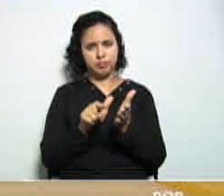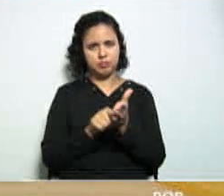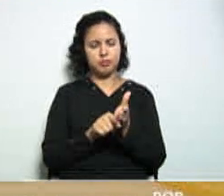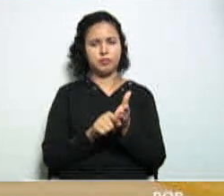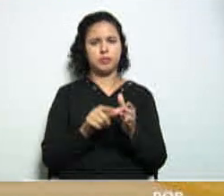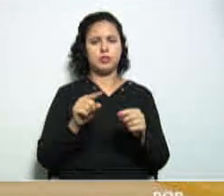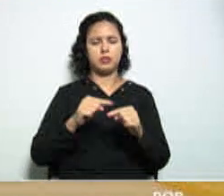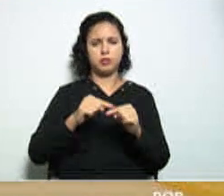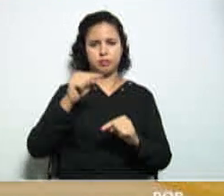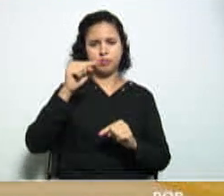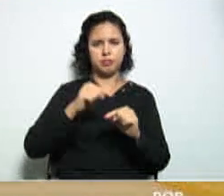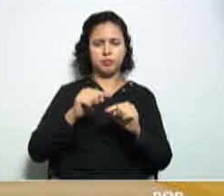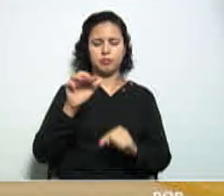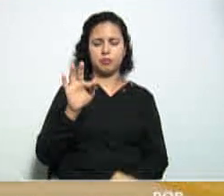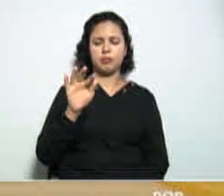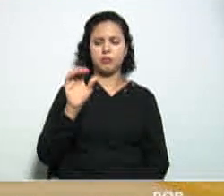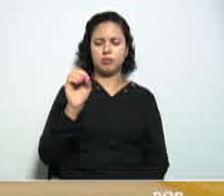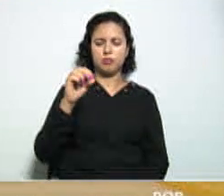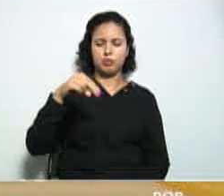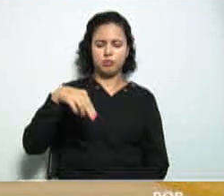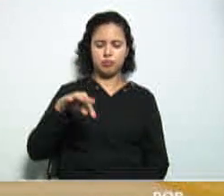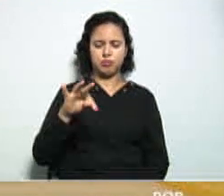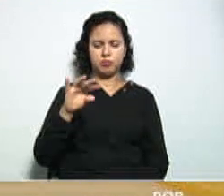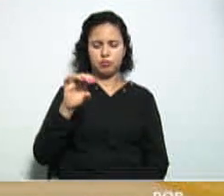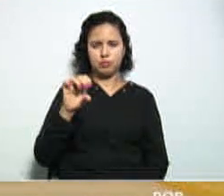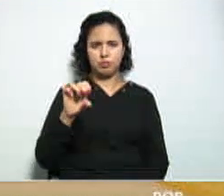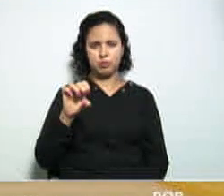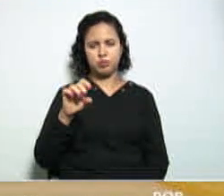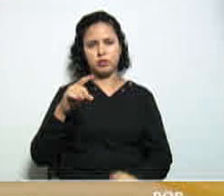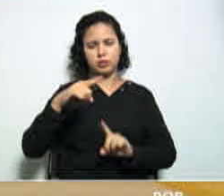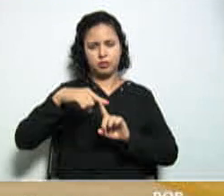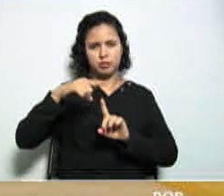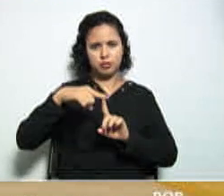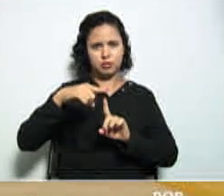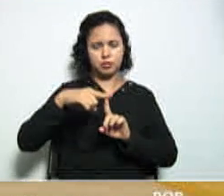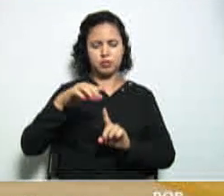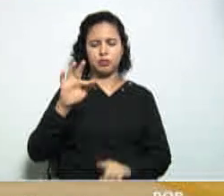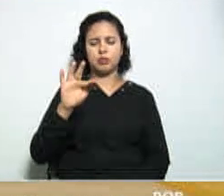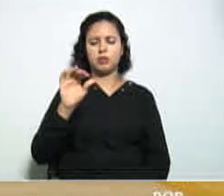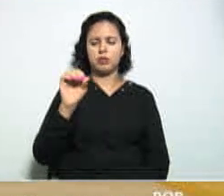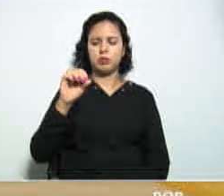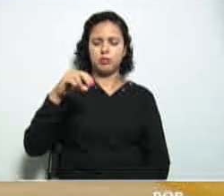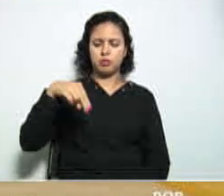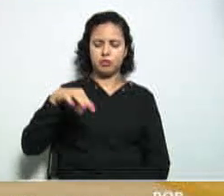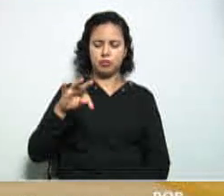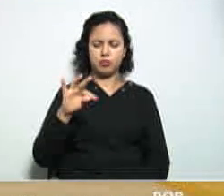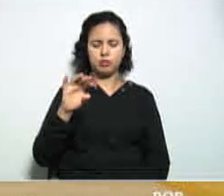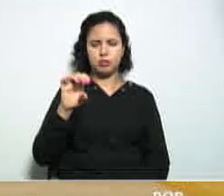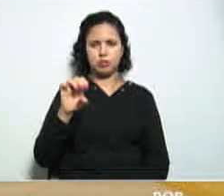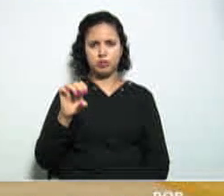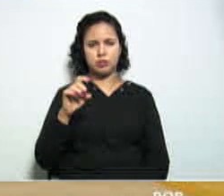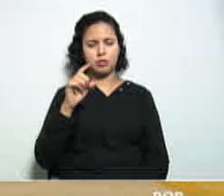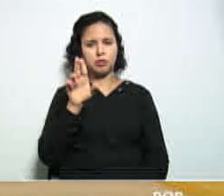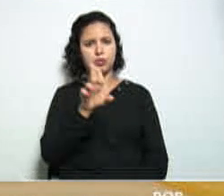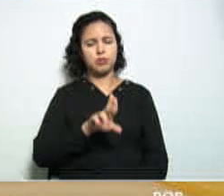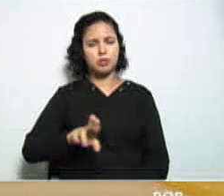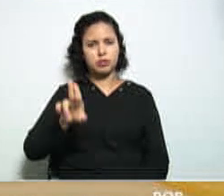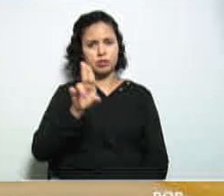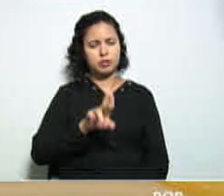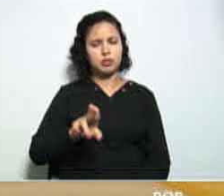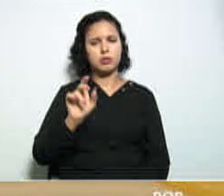o tipo da fonte e a cor da fonte. Para esse fim, nós vamos utilizar a paleta